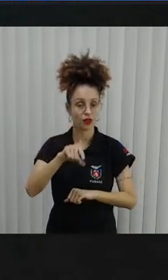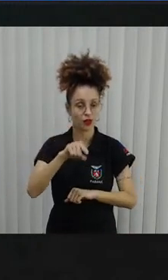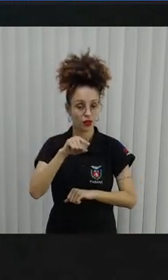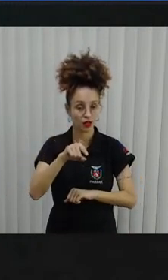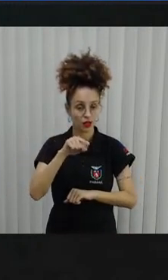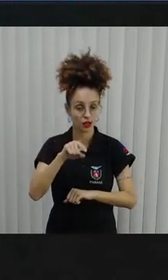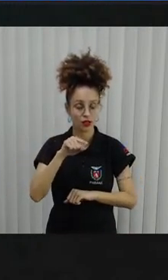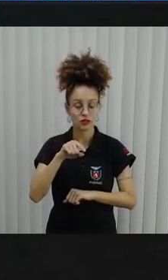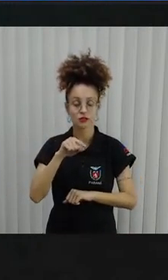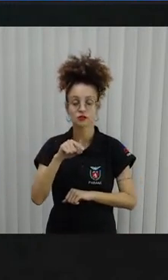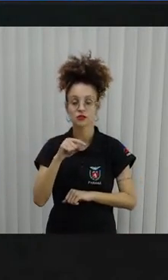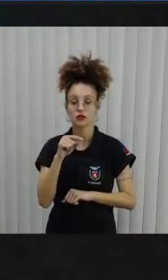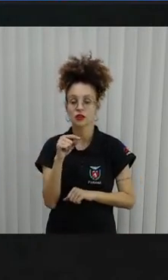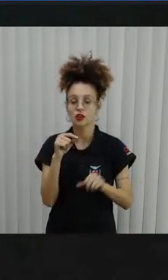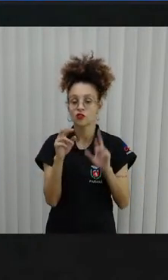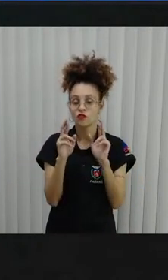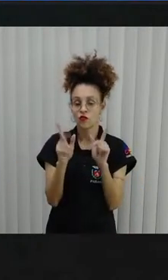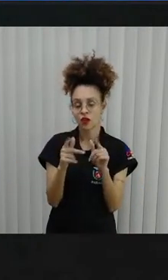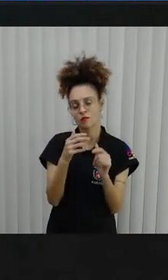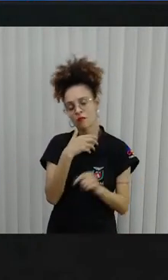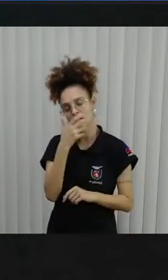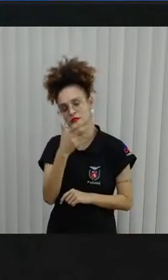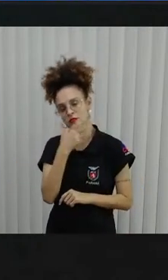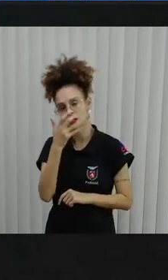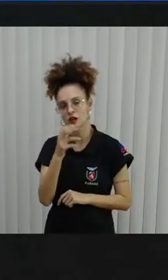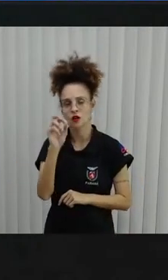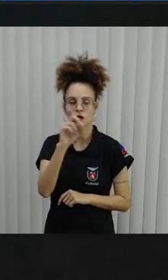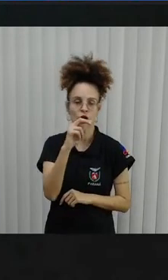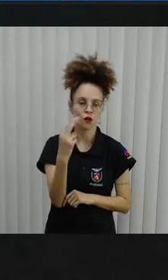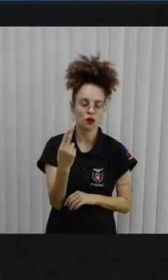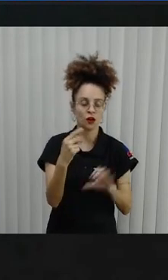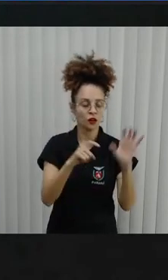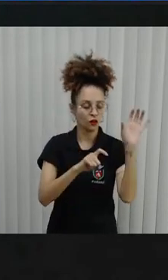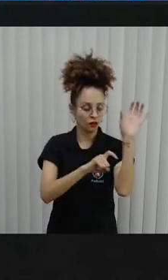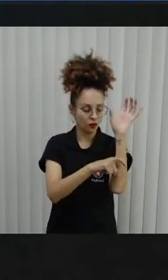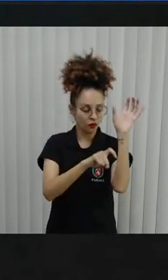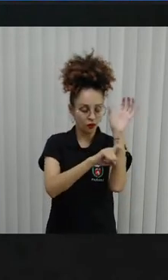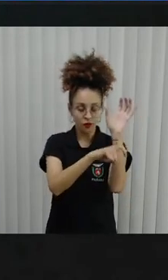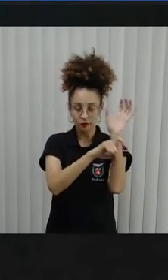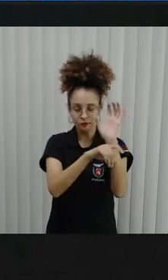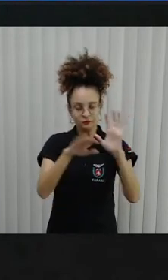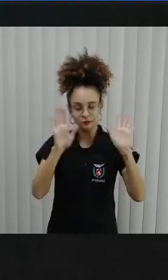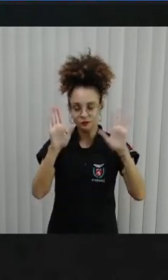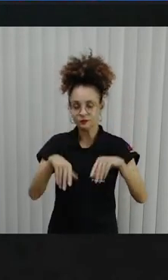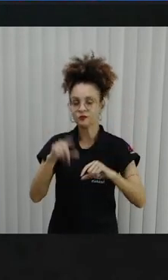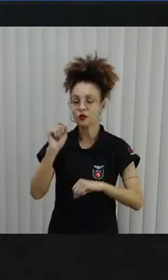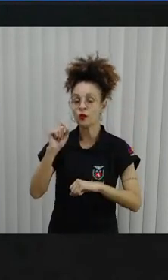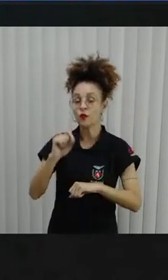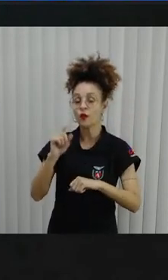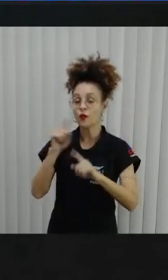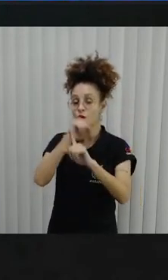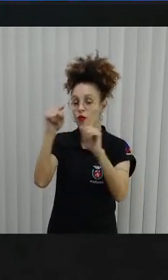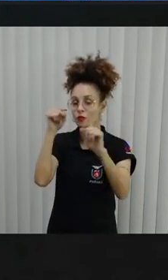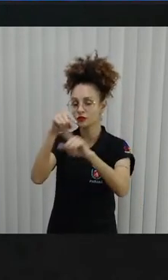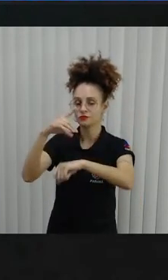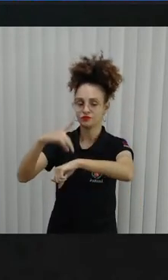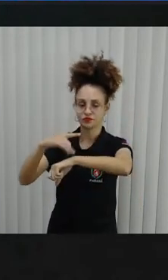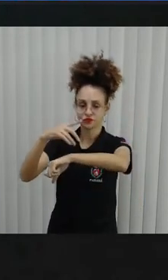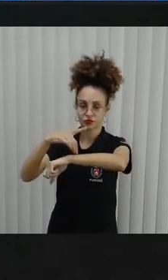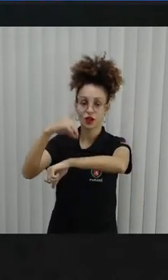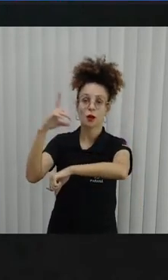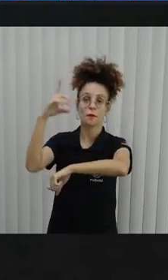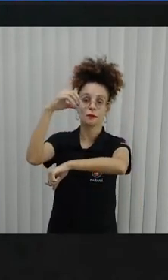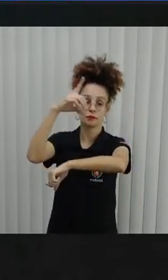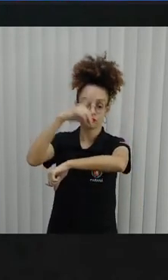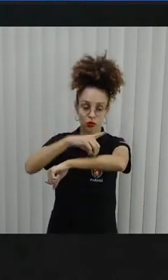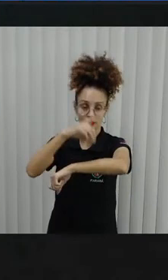as fantasias, não importa se é uma maçã ou se é um cacto, o objetivo do Dino é pular. E caso ele